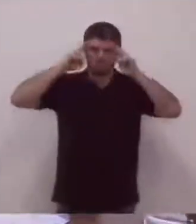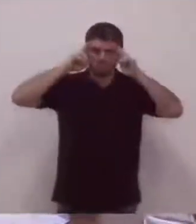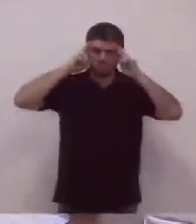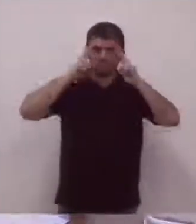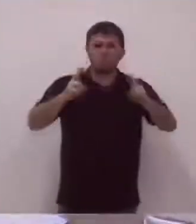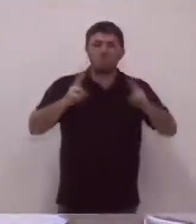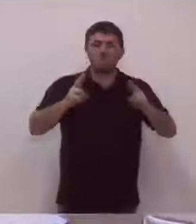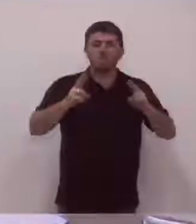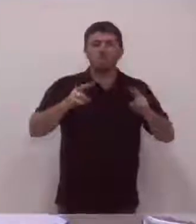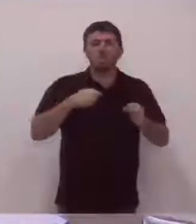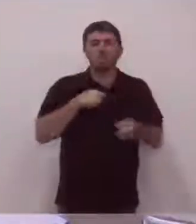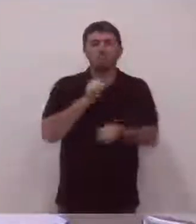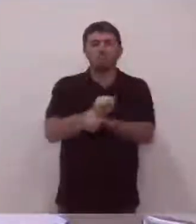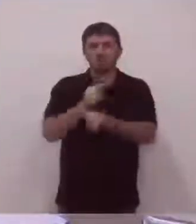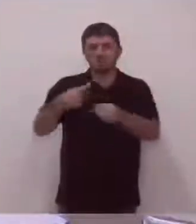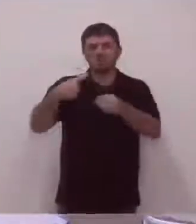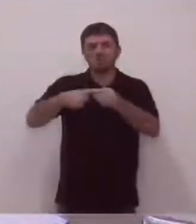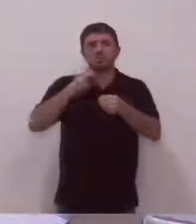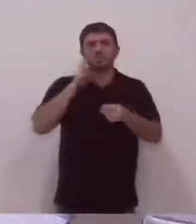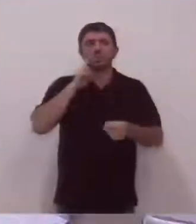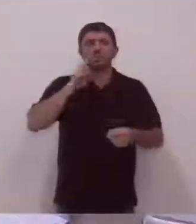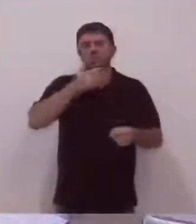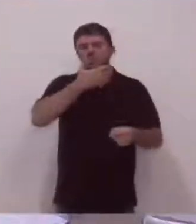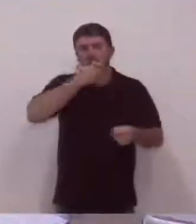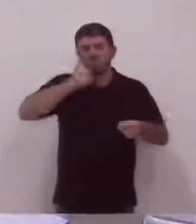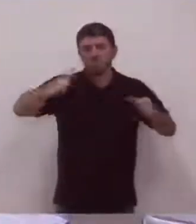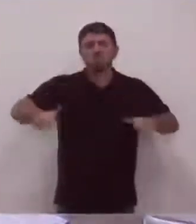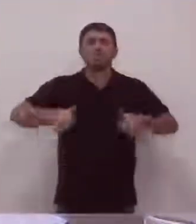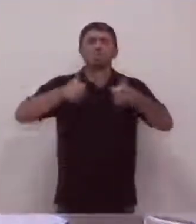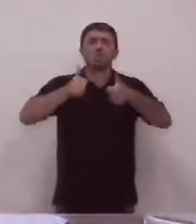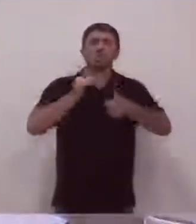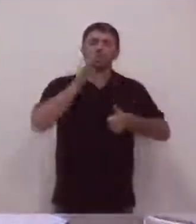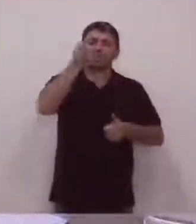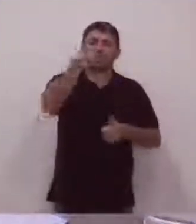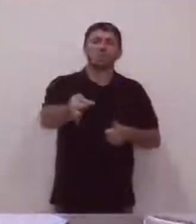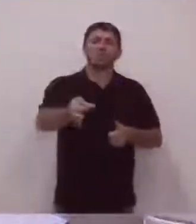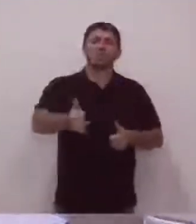cada vez melhor, que é isso que nós aguardamos lá fora.